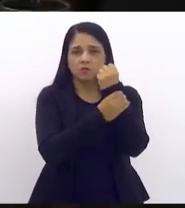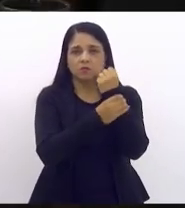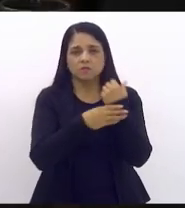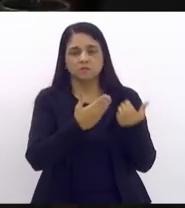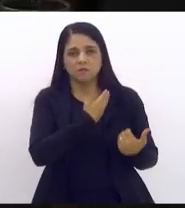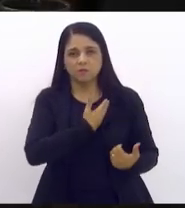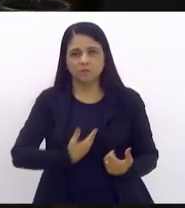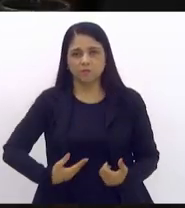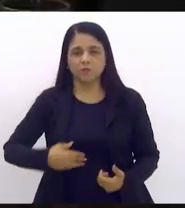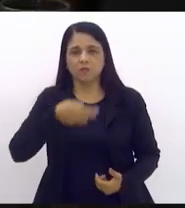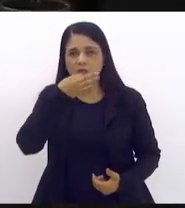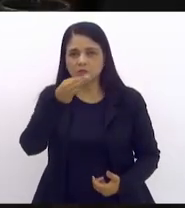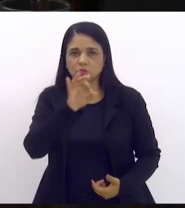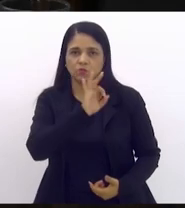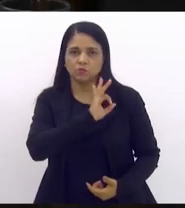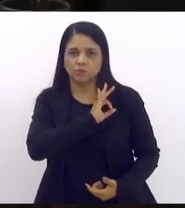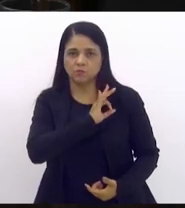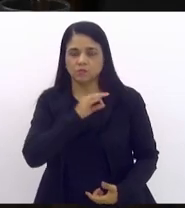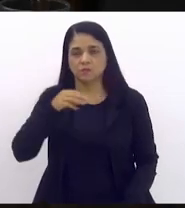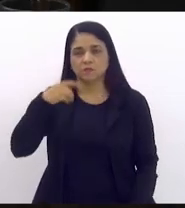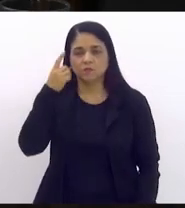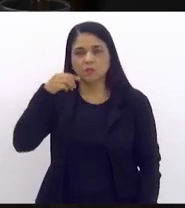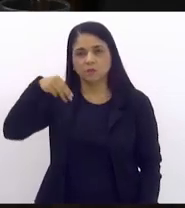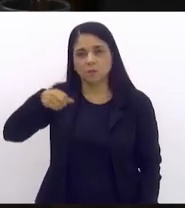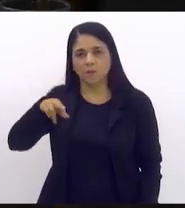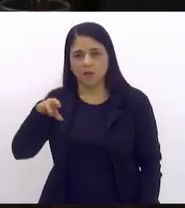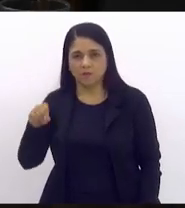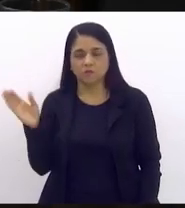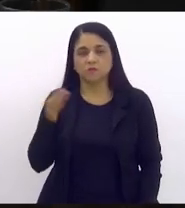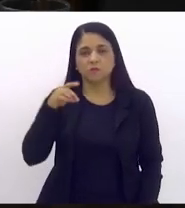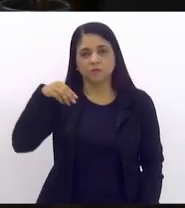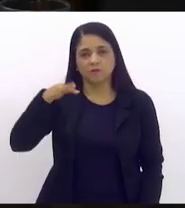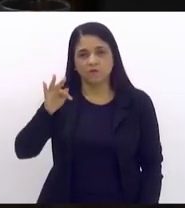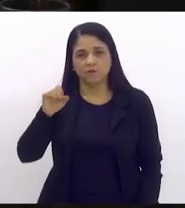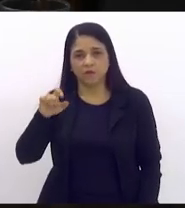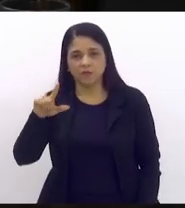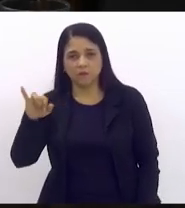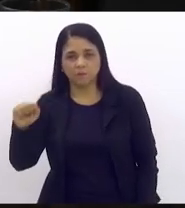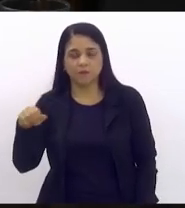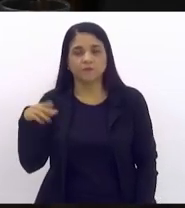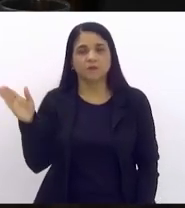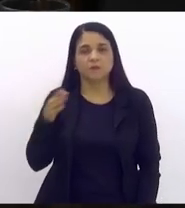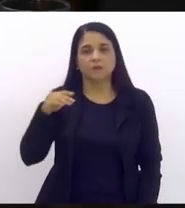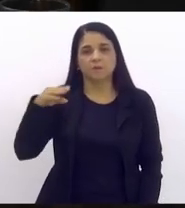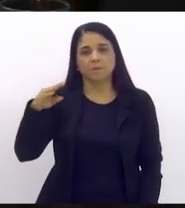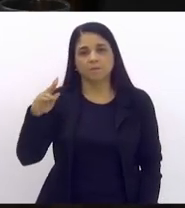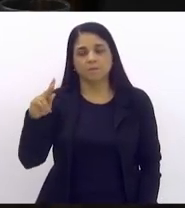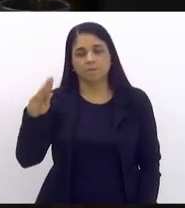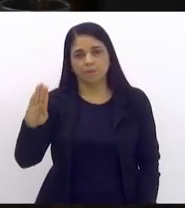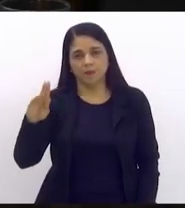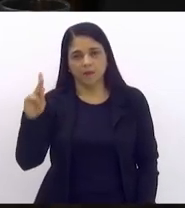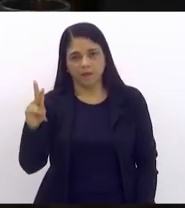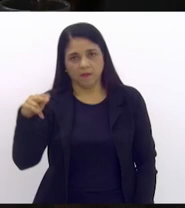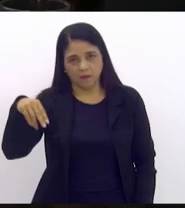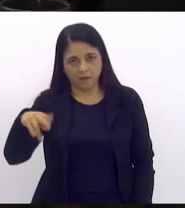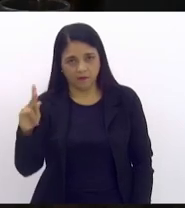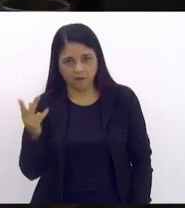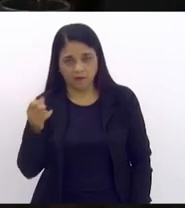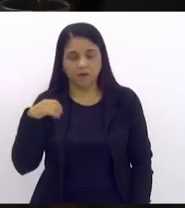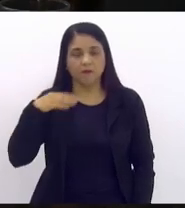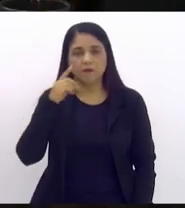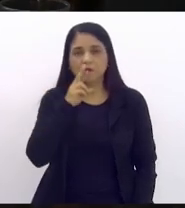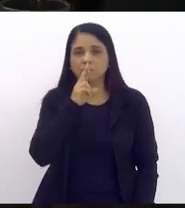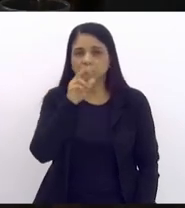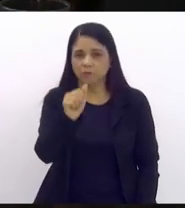Márcio Galberto, deputado Felipe Soares, deputado Carlinhos BNH, deputado Rodrigo Amorim,